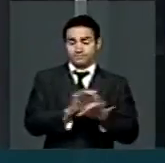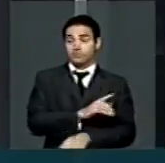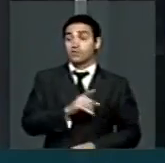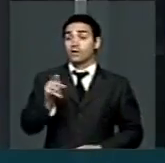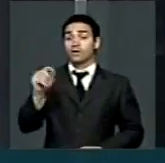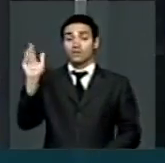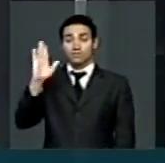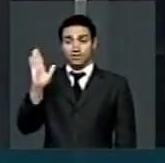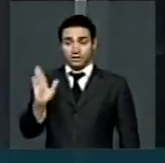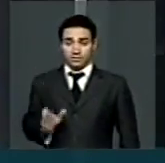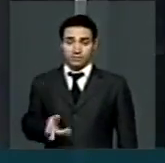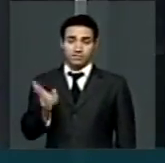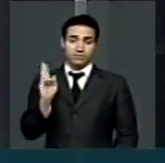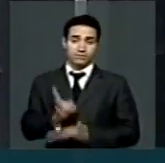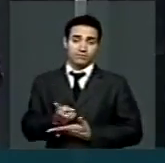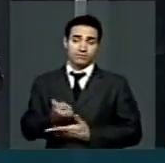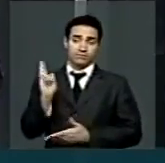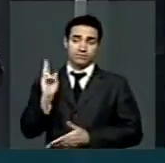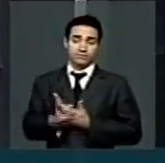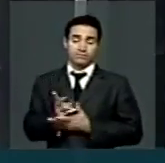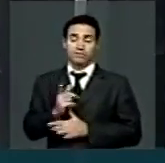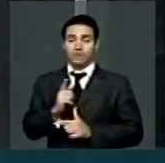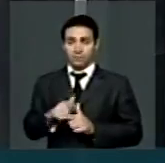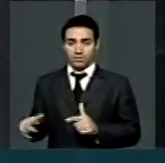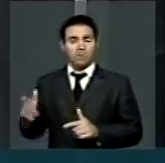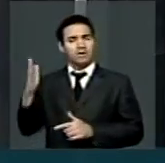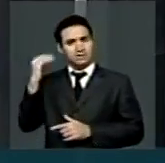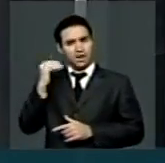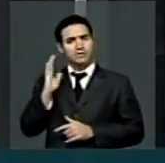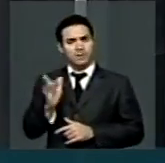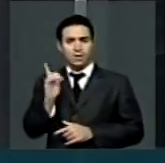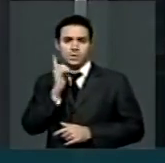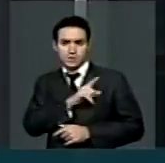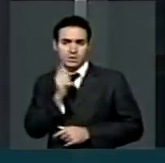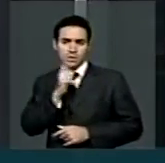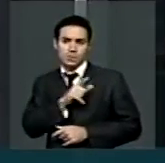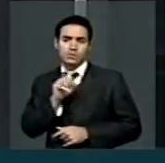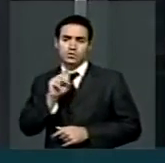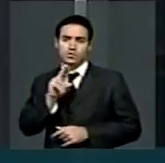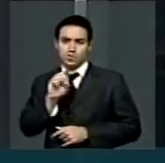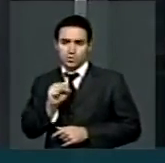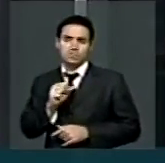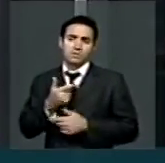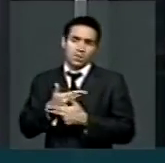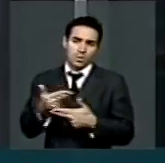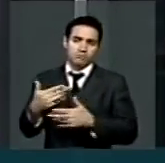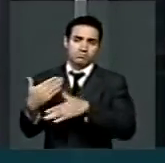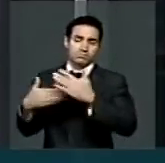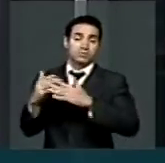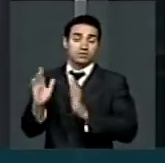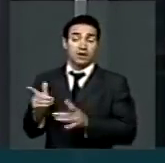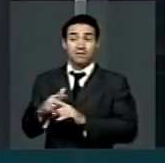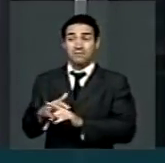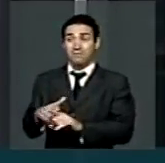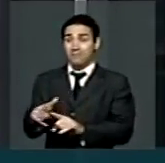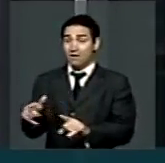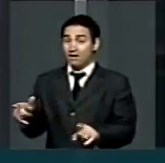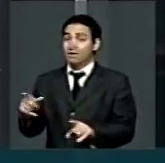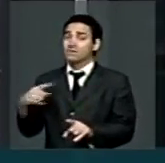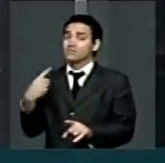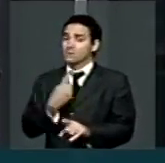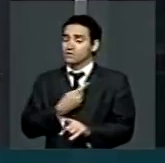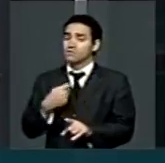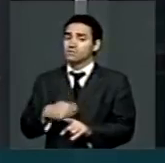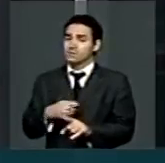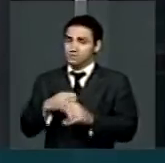continua a ter gargalos, mesmo com os avanços implementados pelo SUS. Nós precisamos voltar a cumprir o